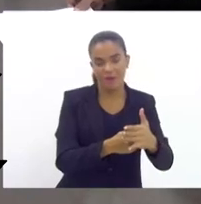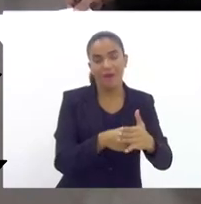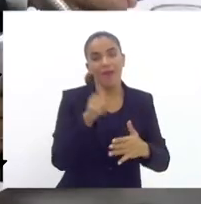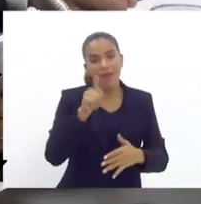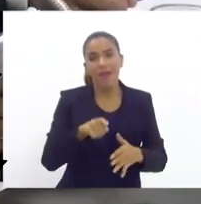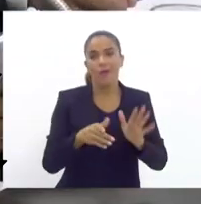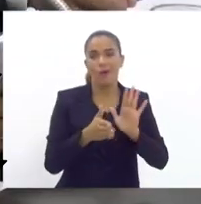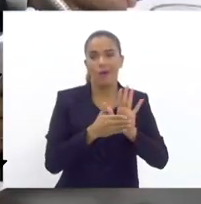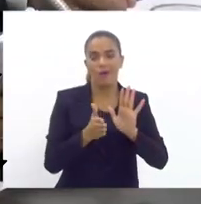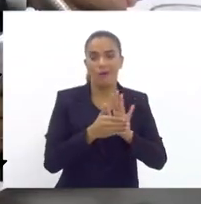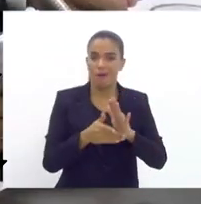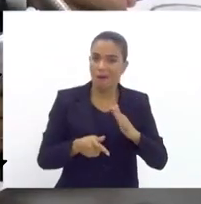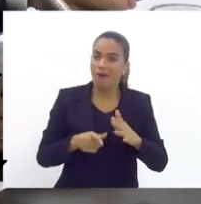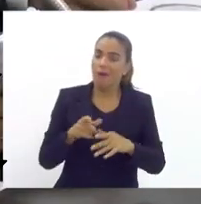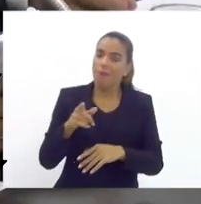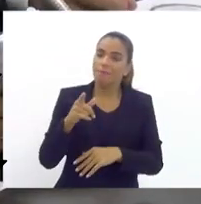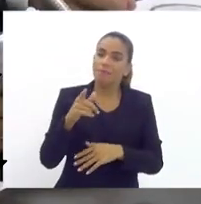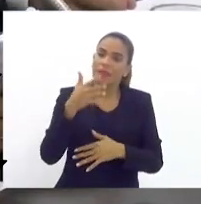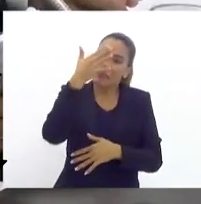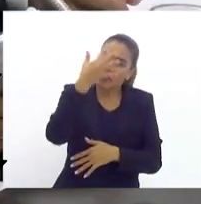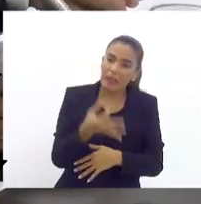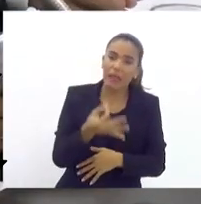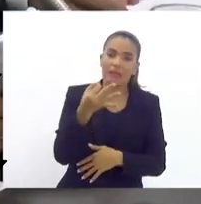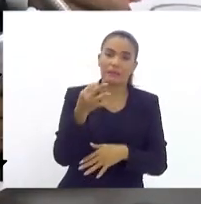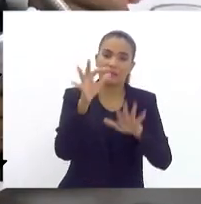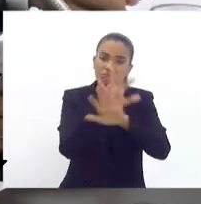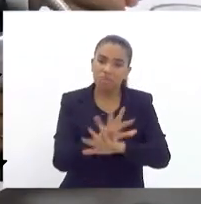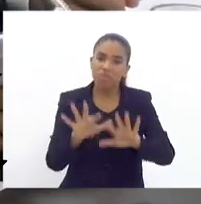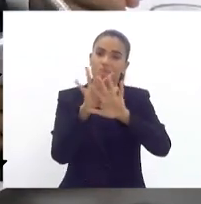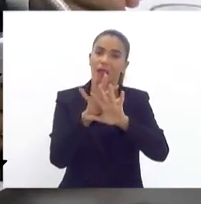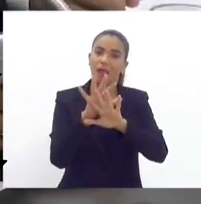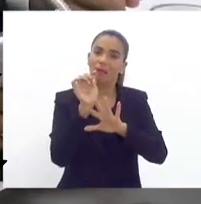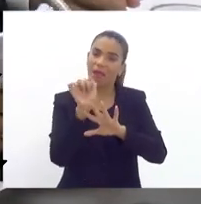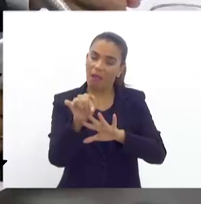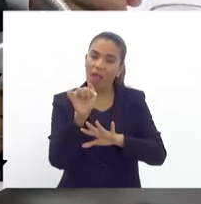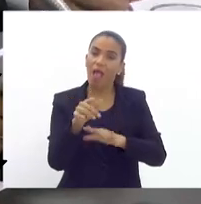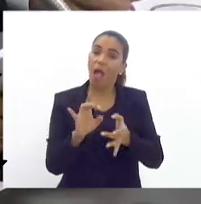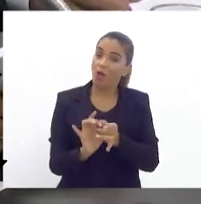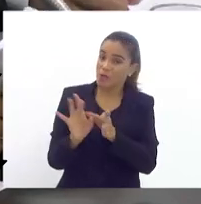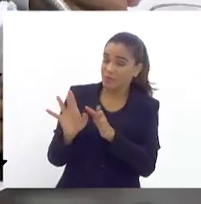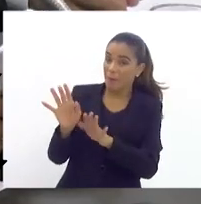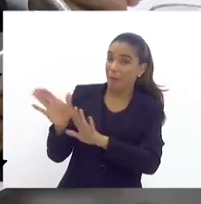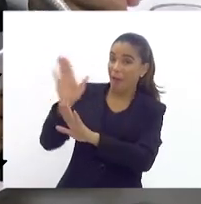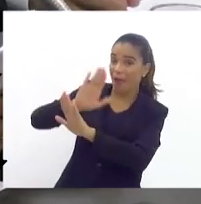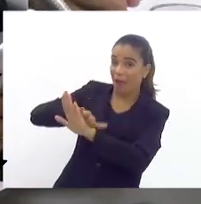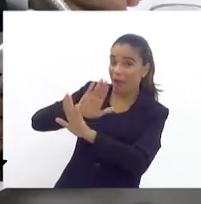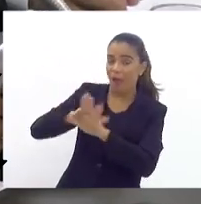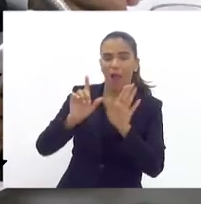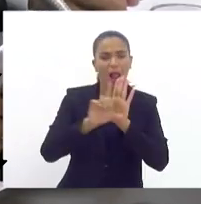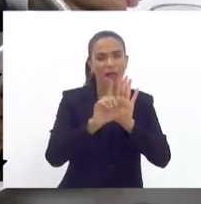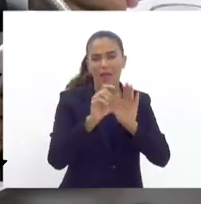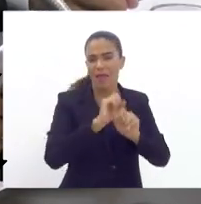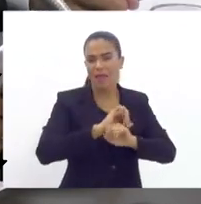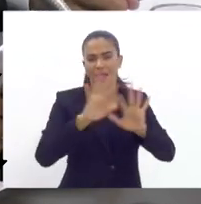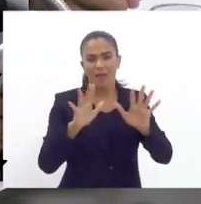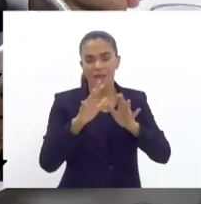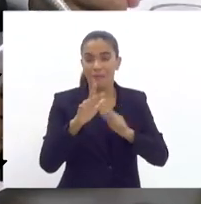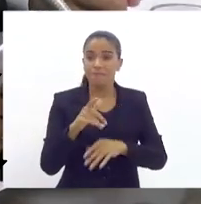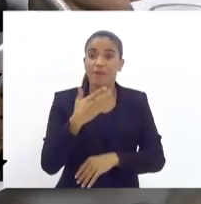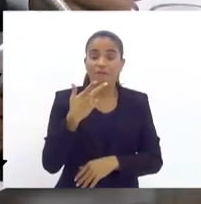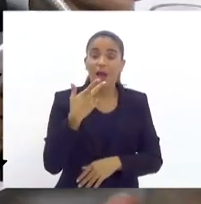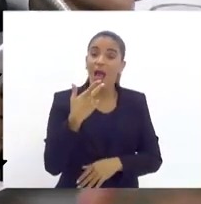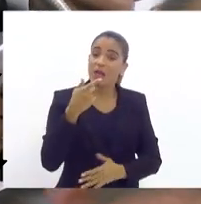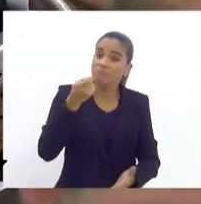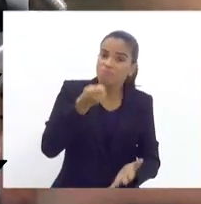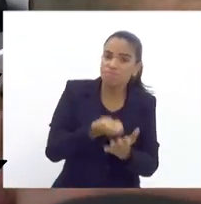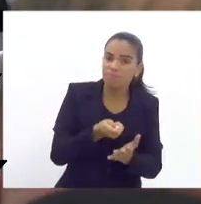programas são subentendidos de forma... A gente subentende que eles são autorizativos, mas a lei é clara, porque fala, fica